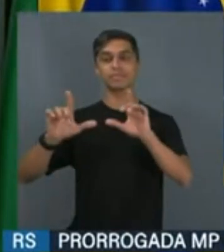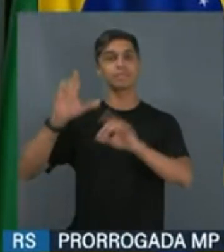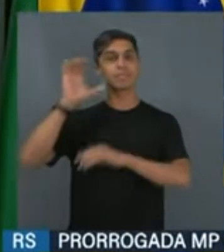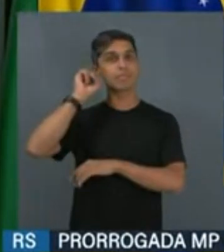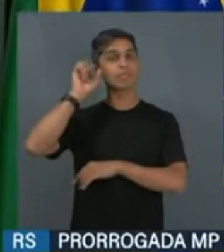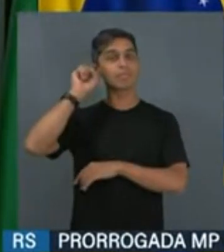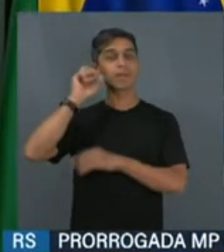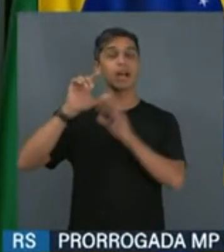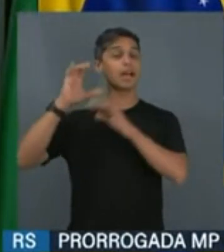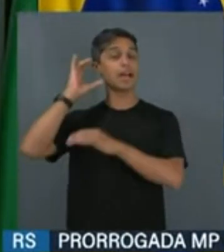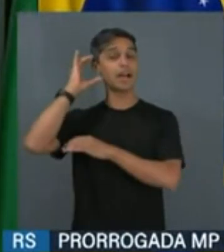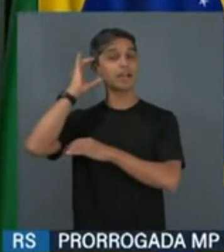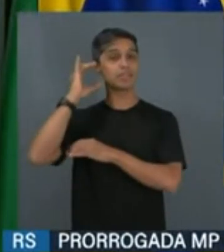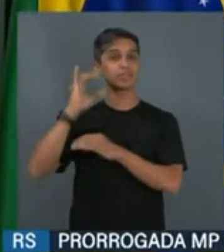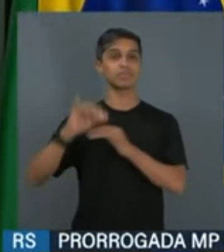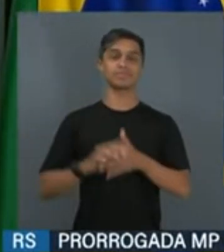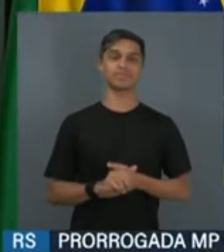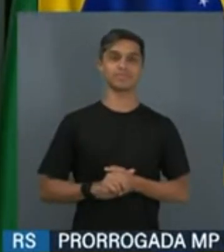Senhor presidente,